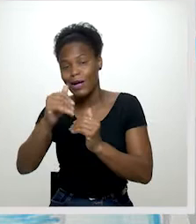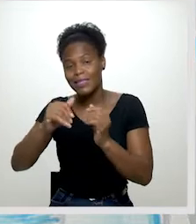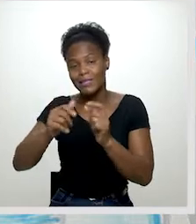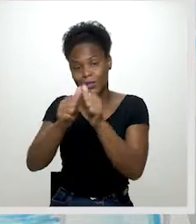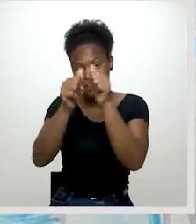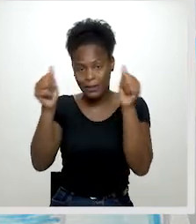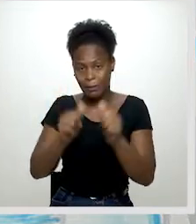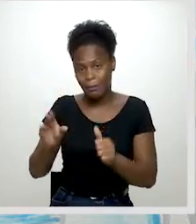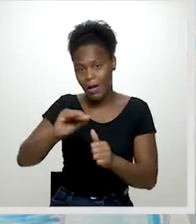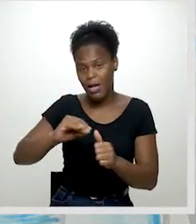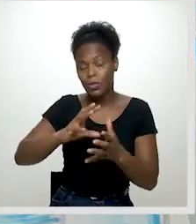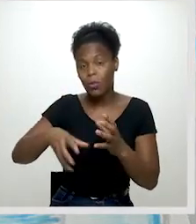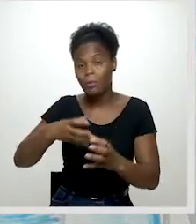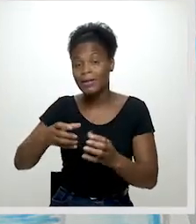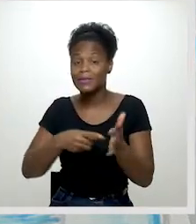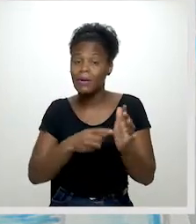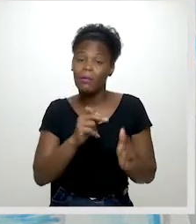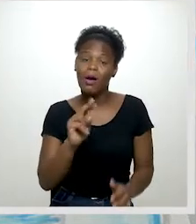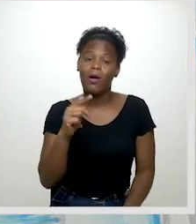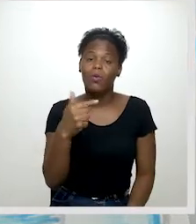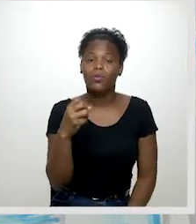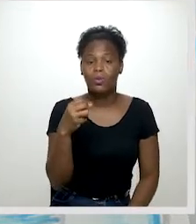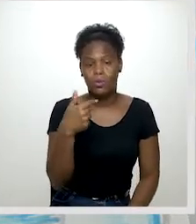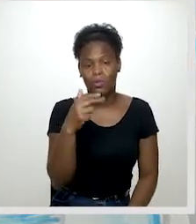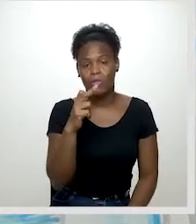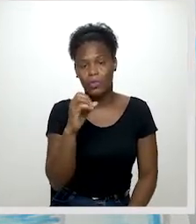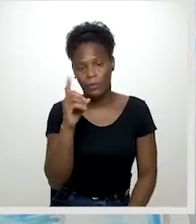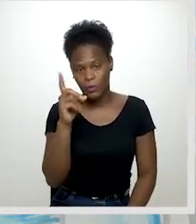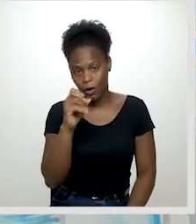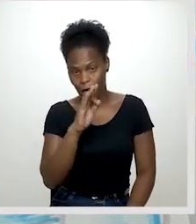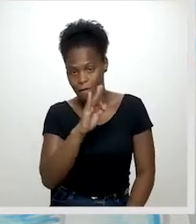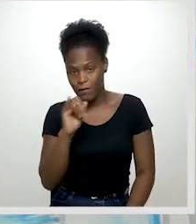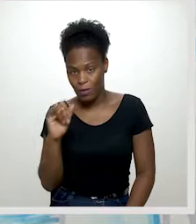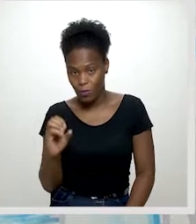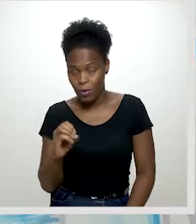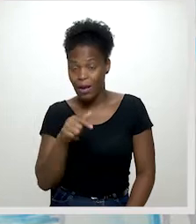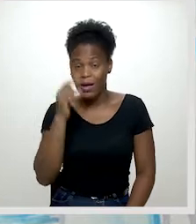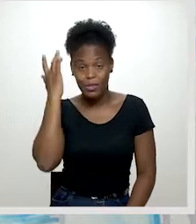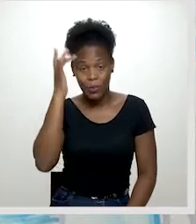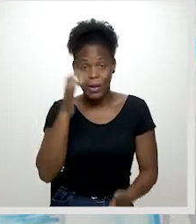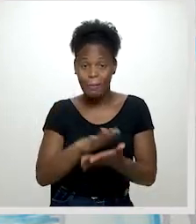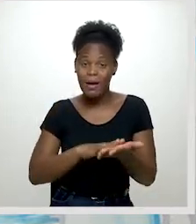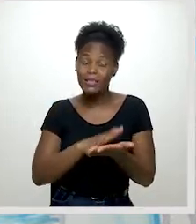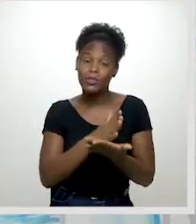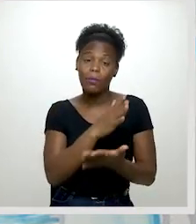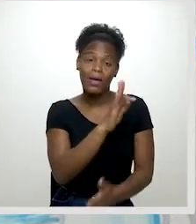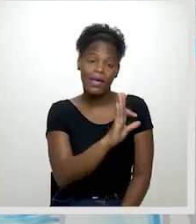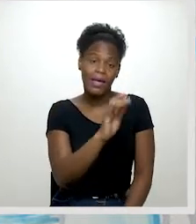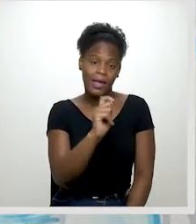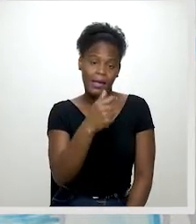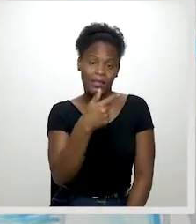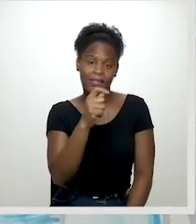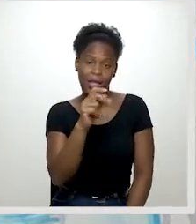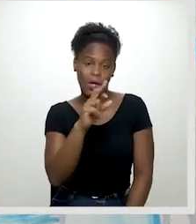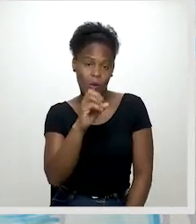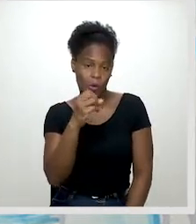mais complexos, nesse caso, os autotróficos. Então, baseou-se principalmente na teoria